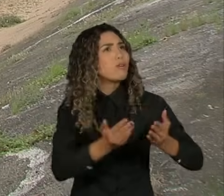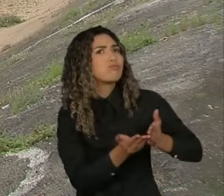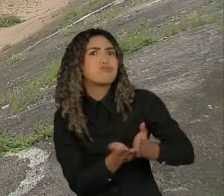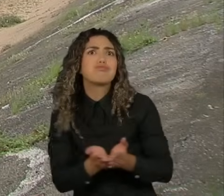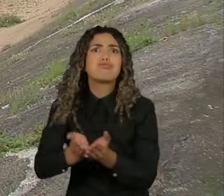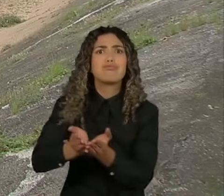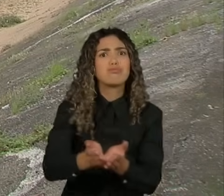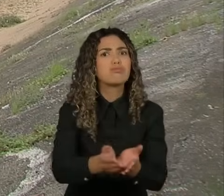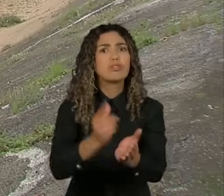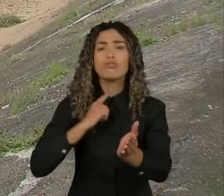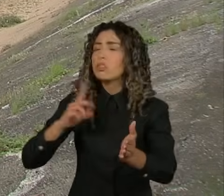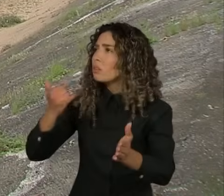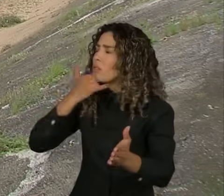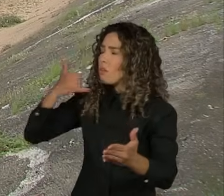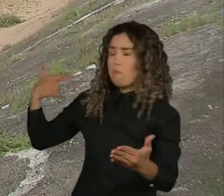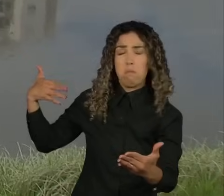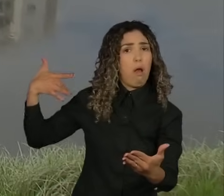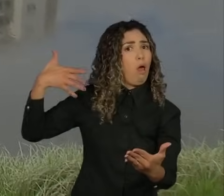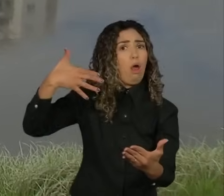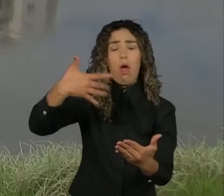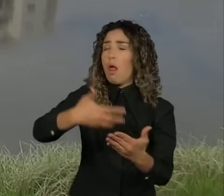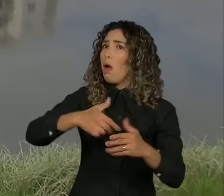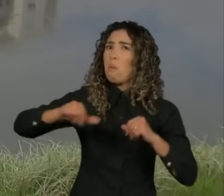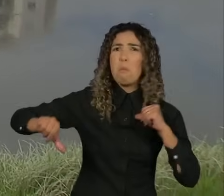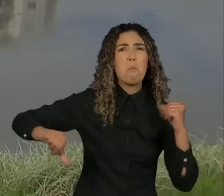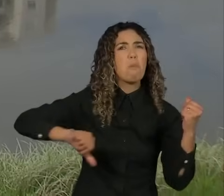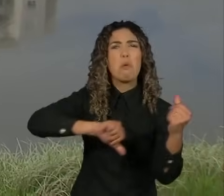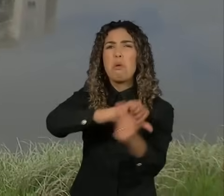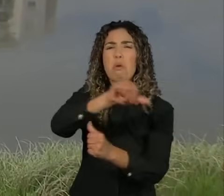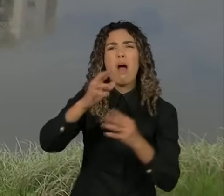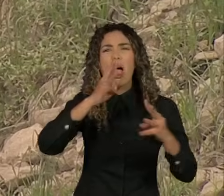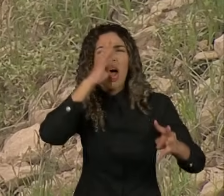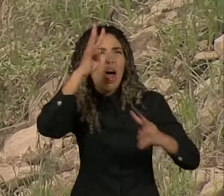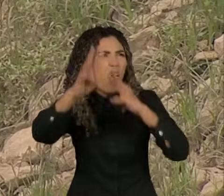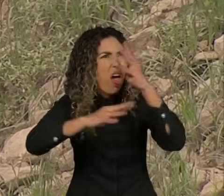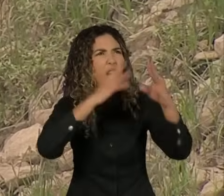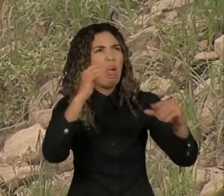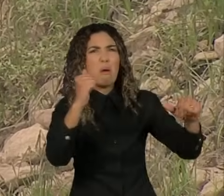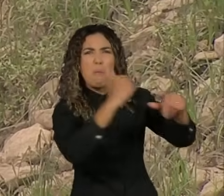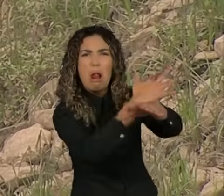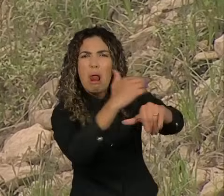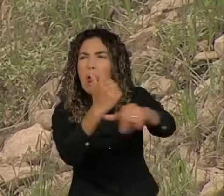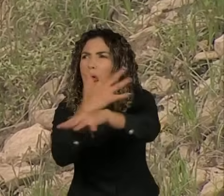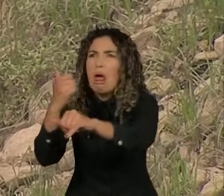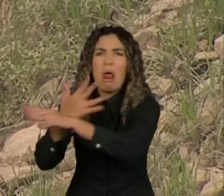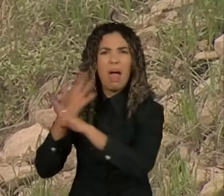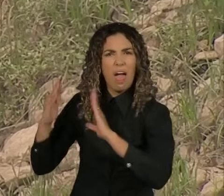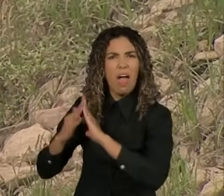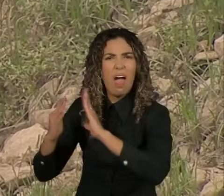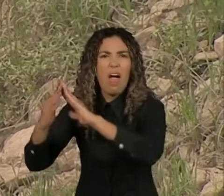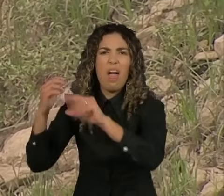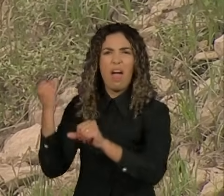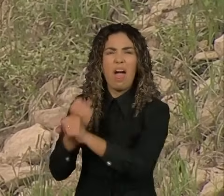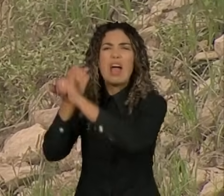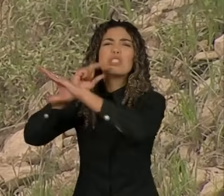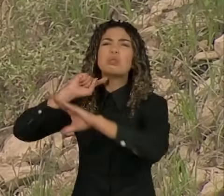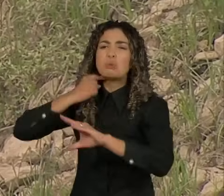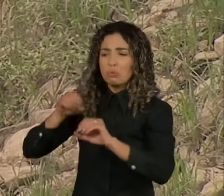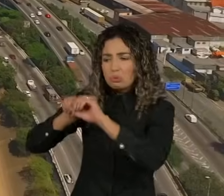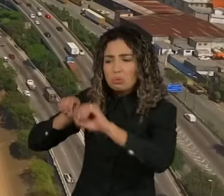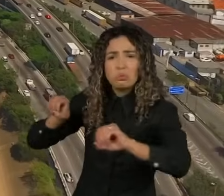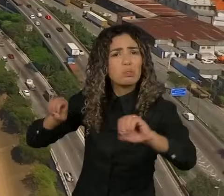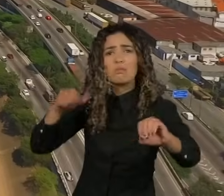últimas décadas um intenso processo de urbanização, com despejo de poluentes químicos, esgoto e